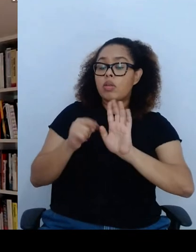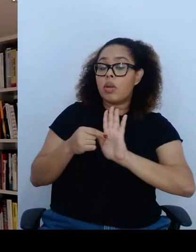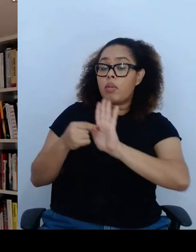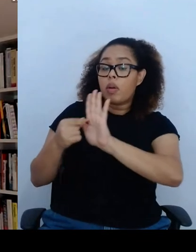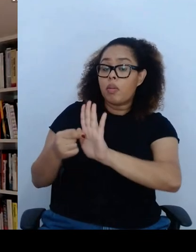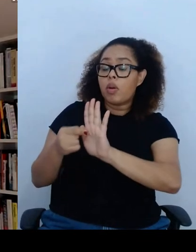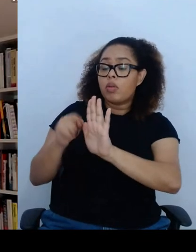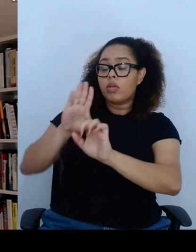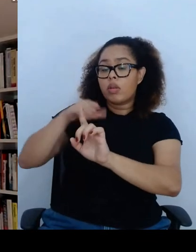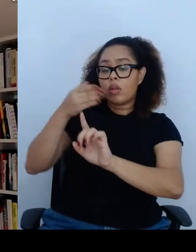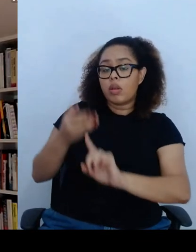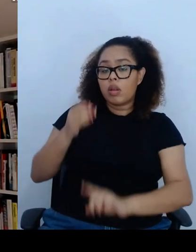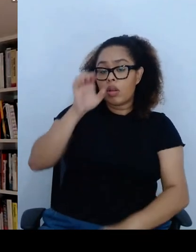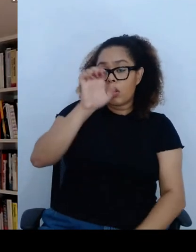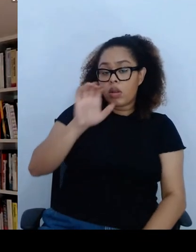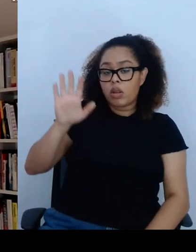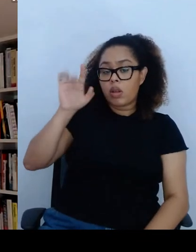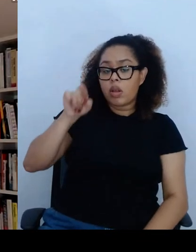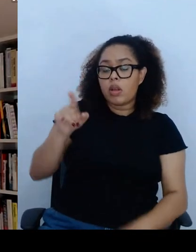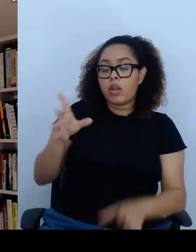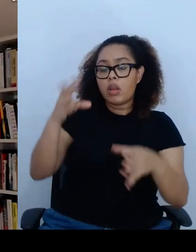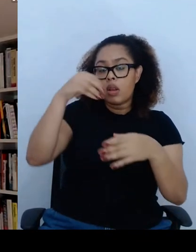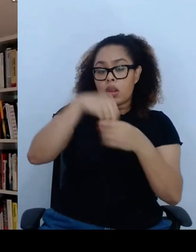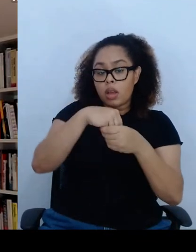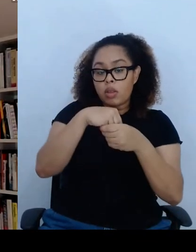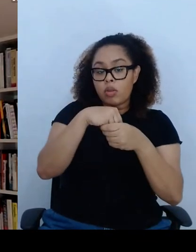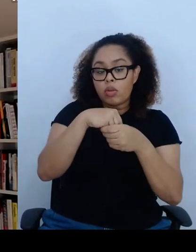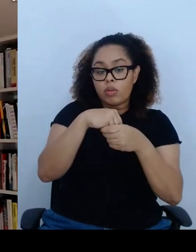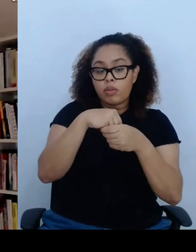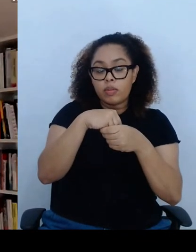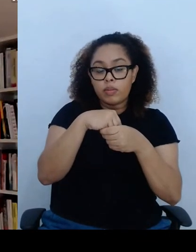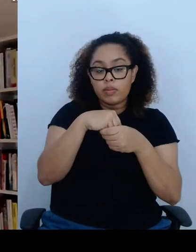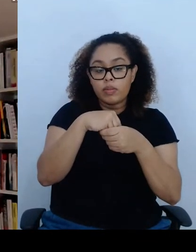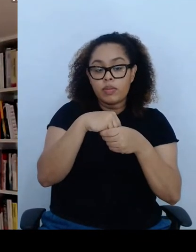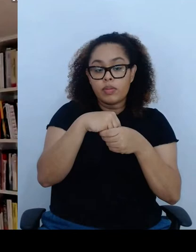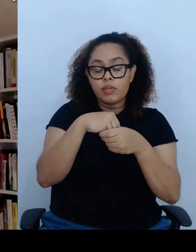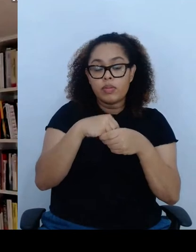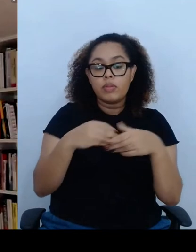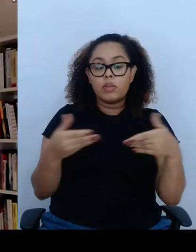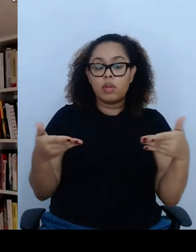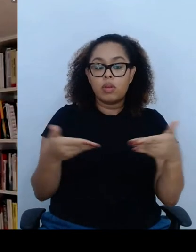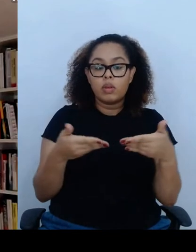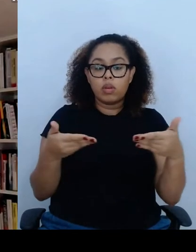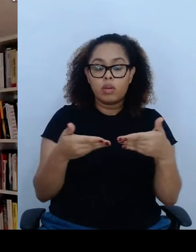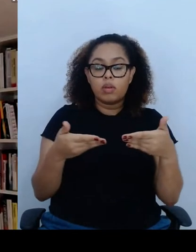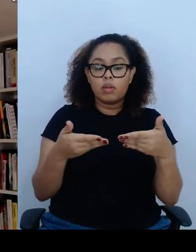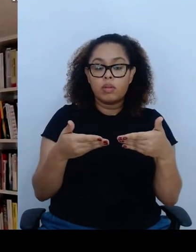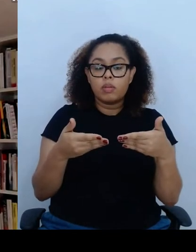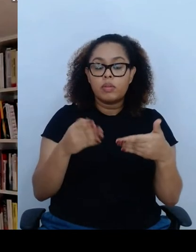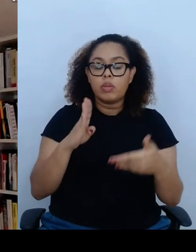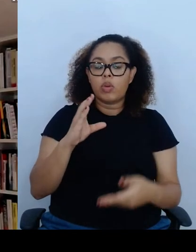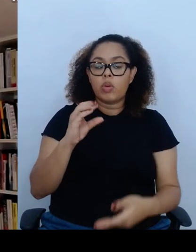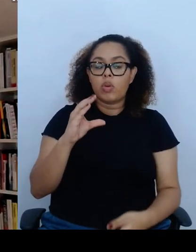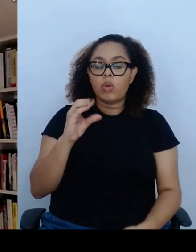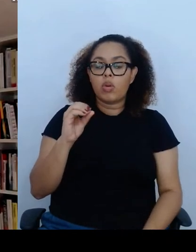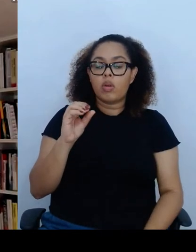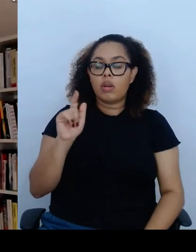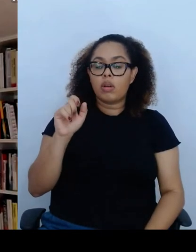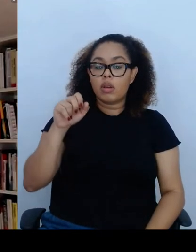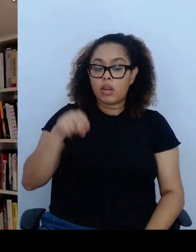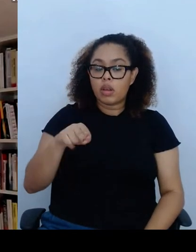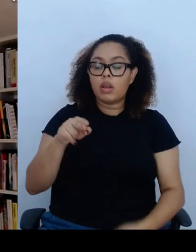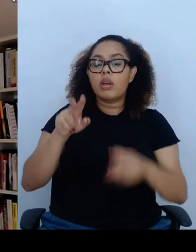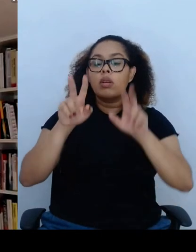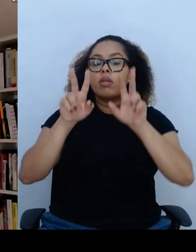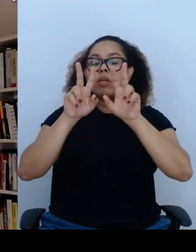que nós sempre procuramos fazendo a programação desse ano o Paulão que justamente problematiza as